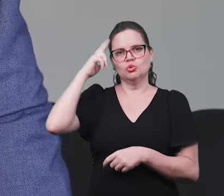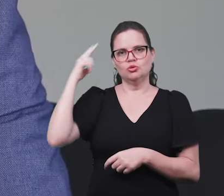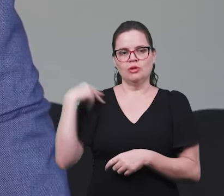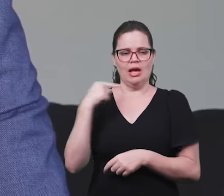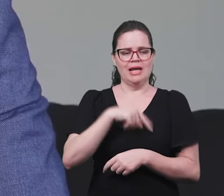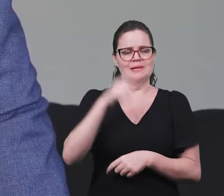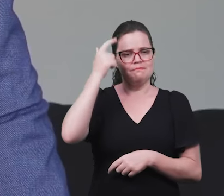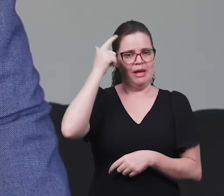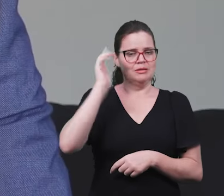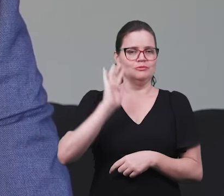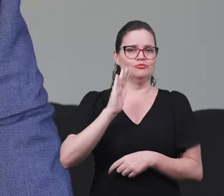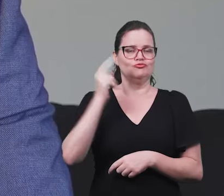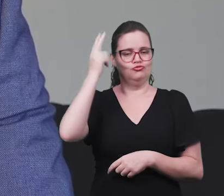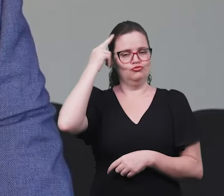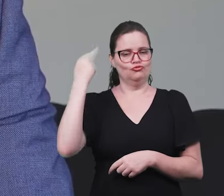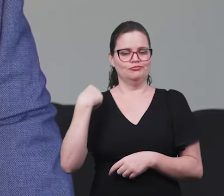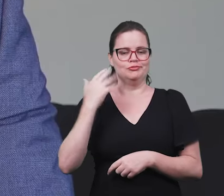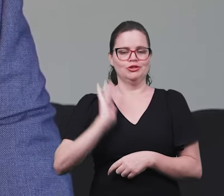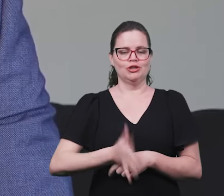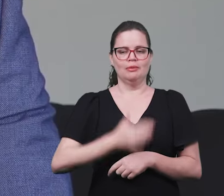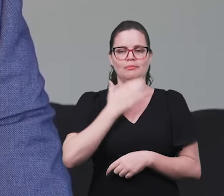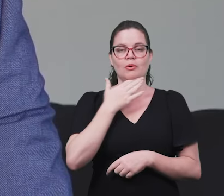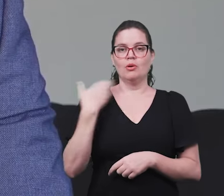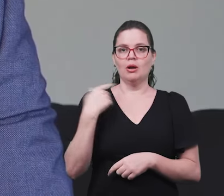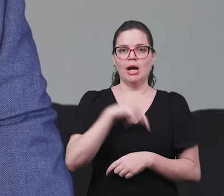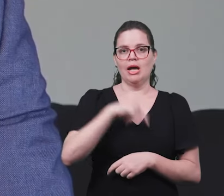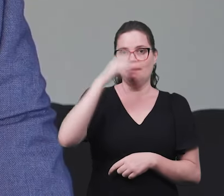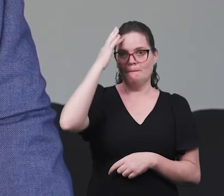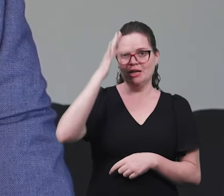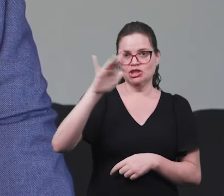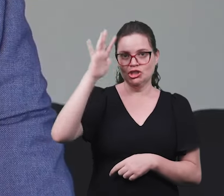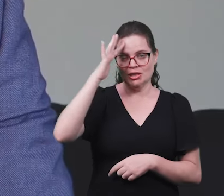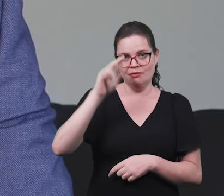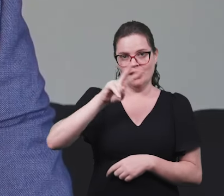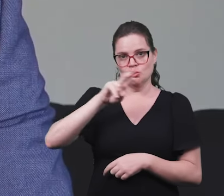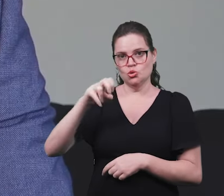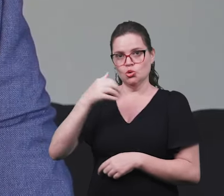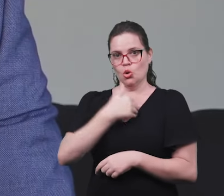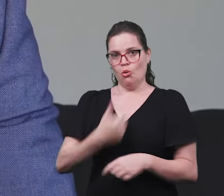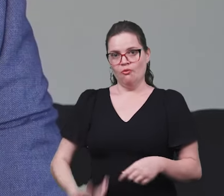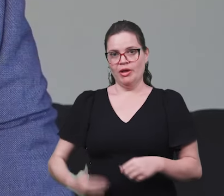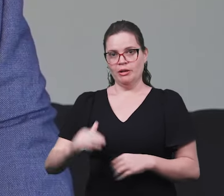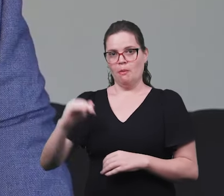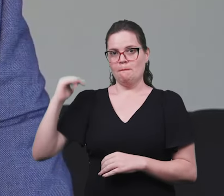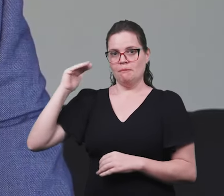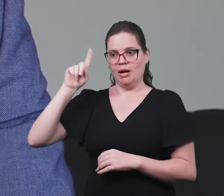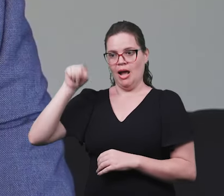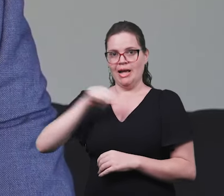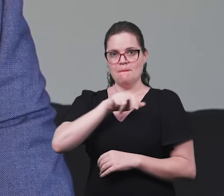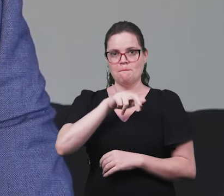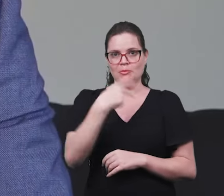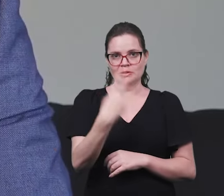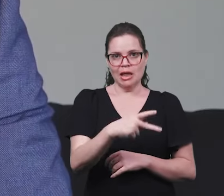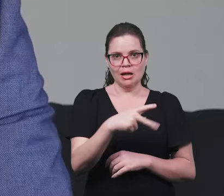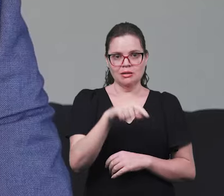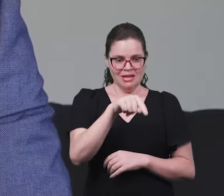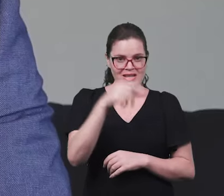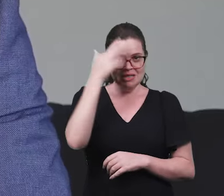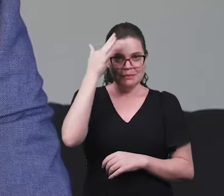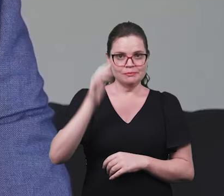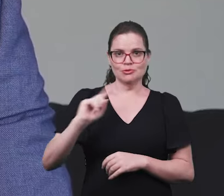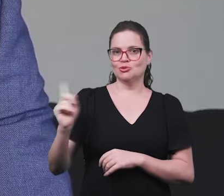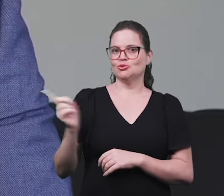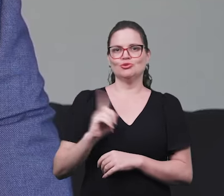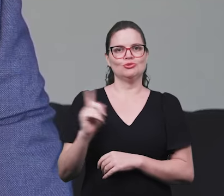José estivesse morto. Então, eles não imaginavam que o governador de todo o Egito era o irmão deles, que era José.